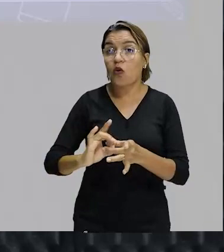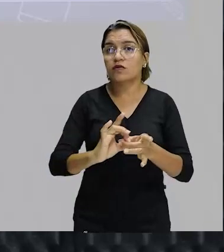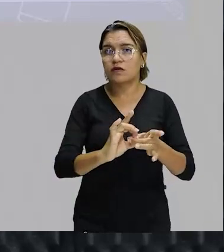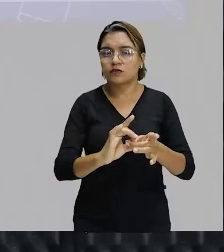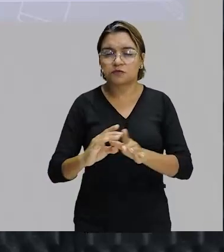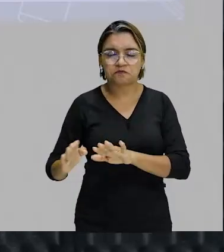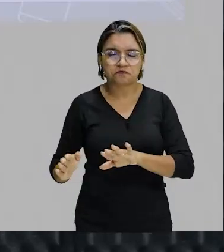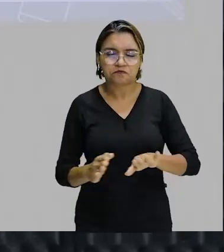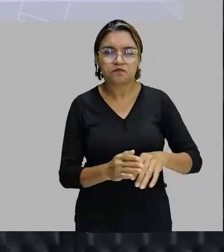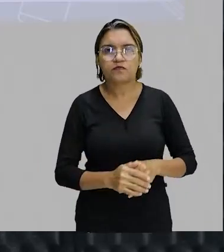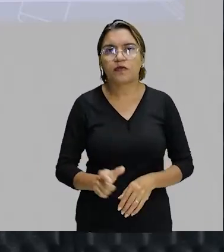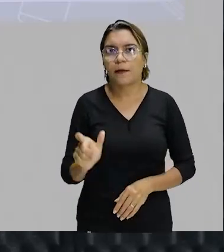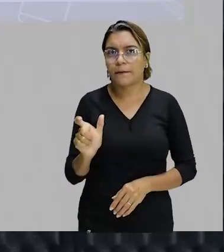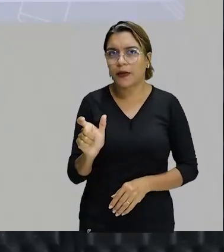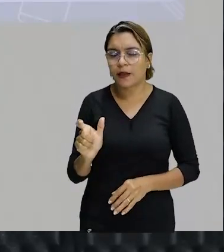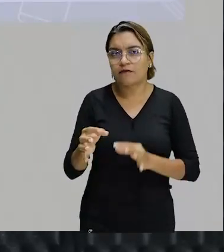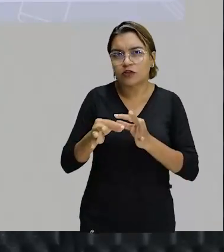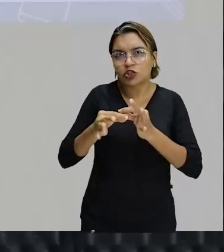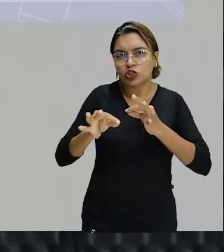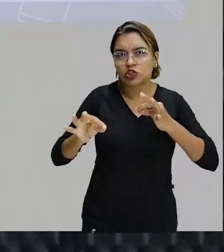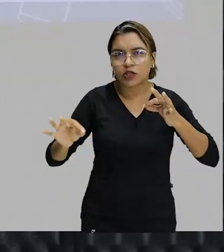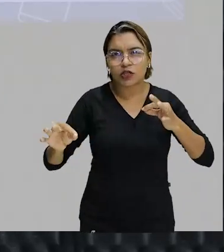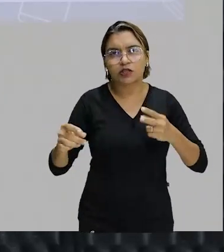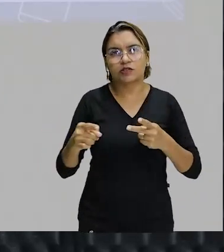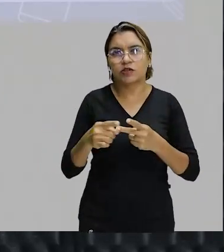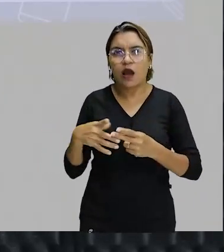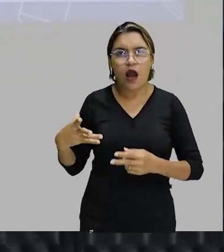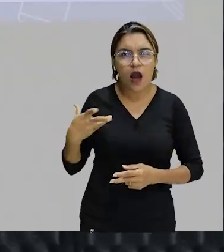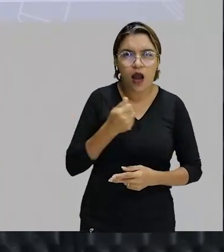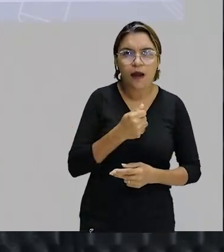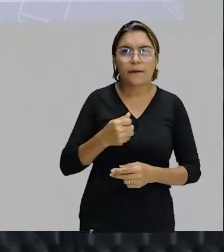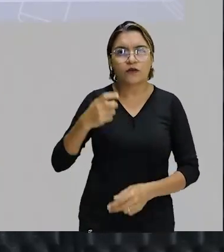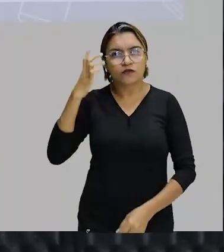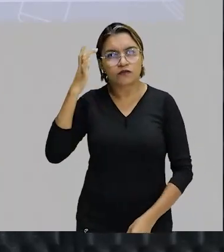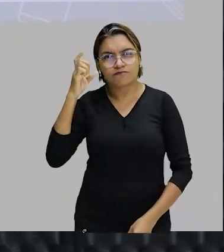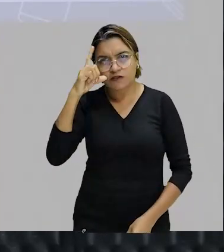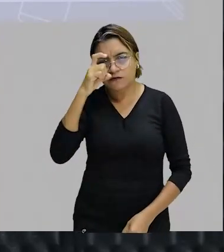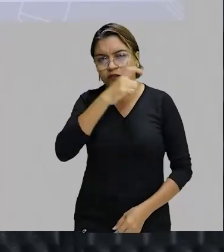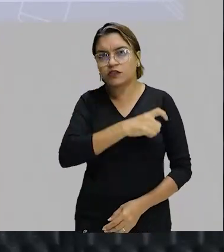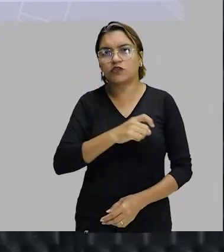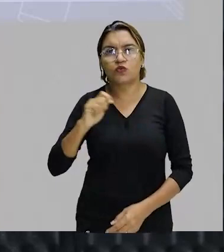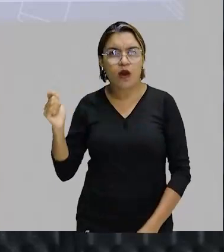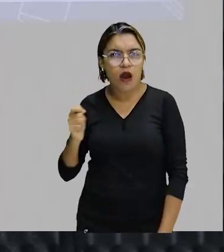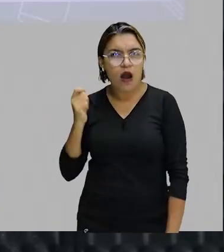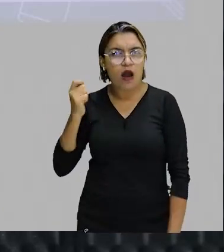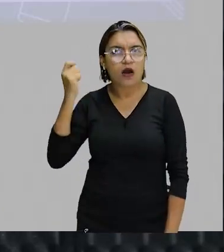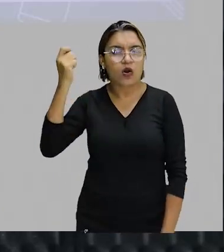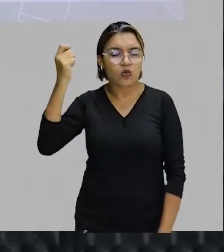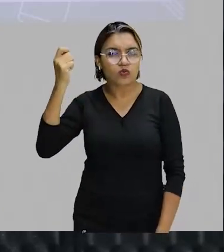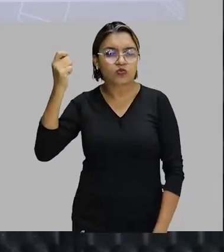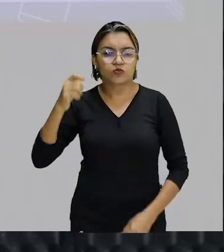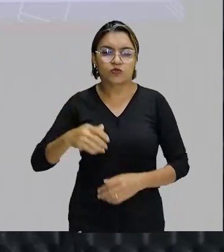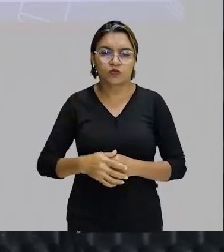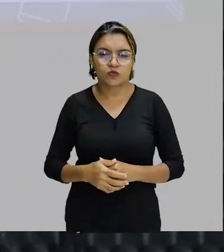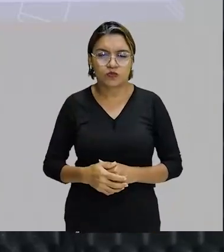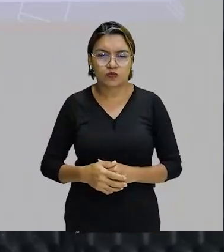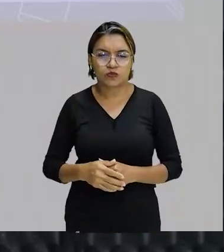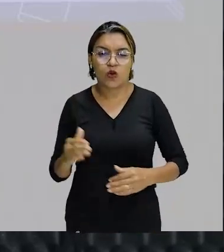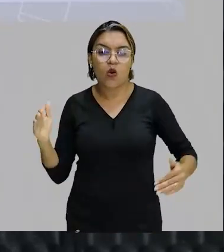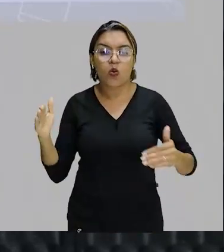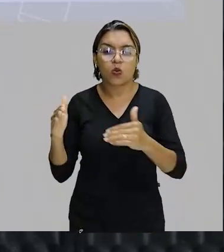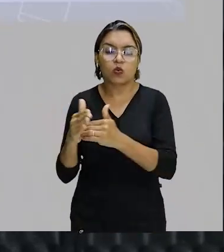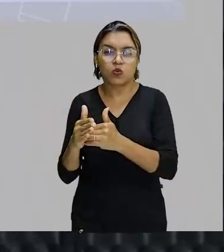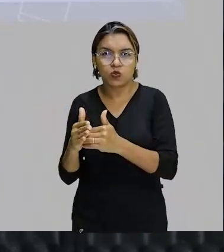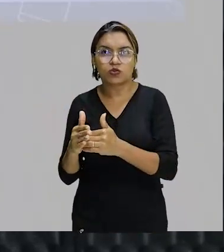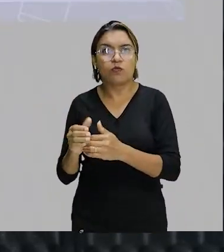as palavras distante, rápido, difícil, alto, last, último